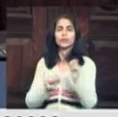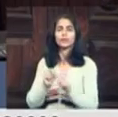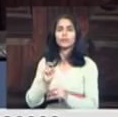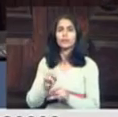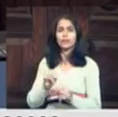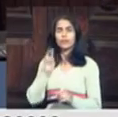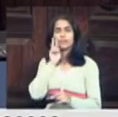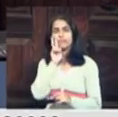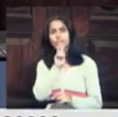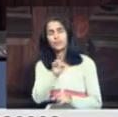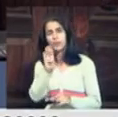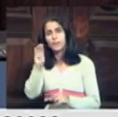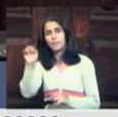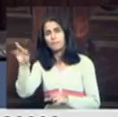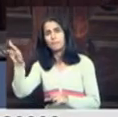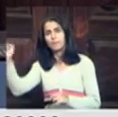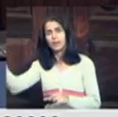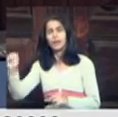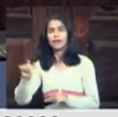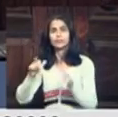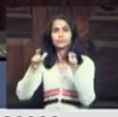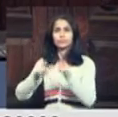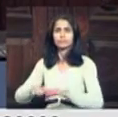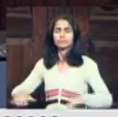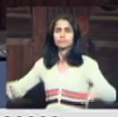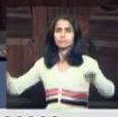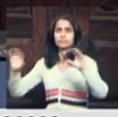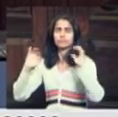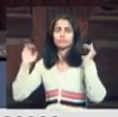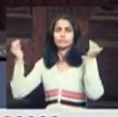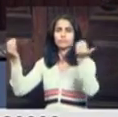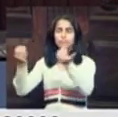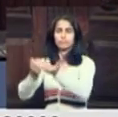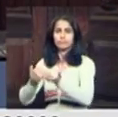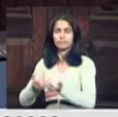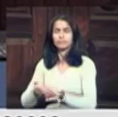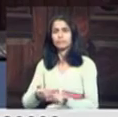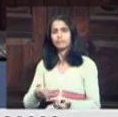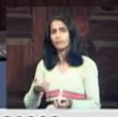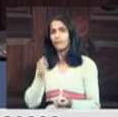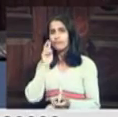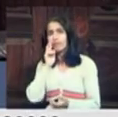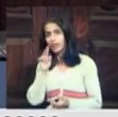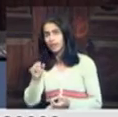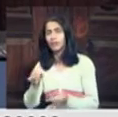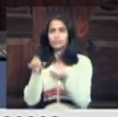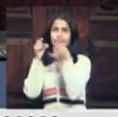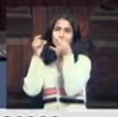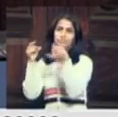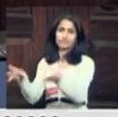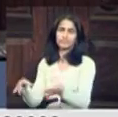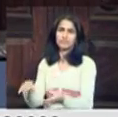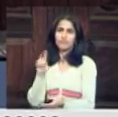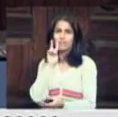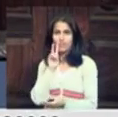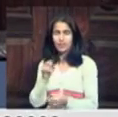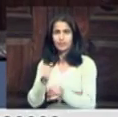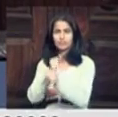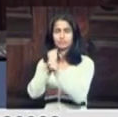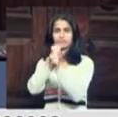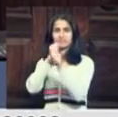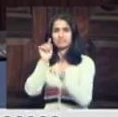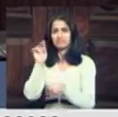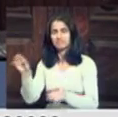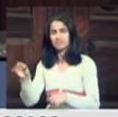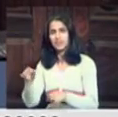vê abandono no Parque Olímpico, no qual foram investidos centenas de milhões de reais. Só se vê